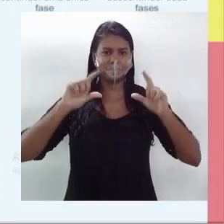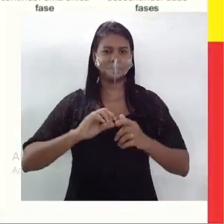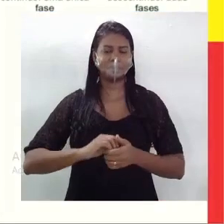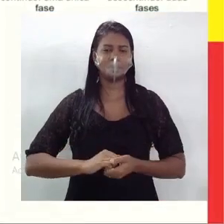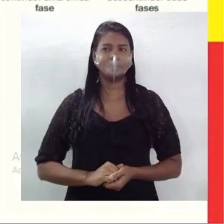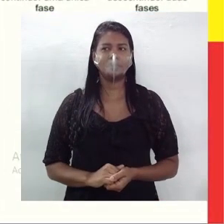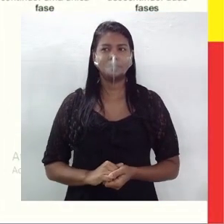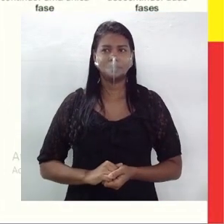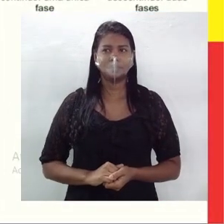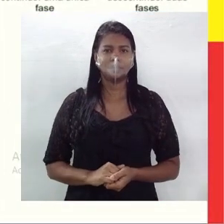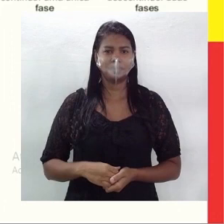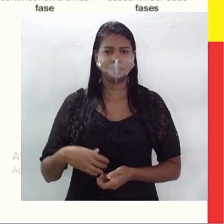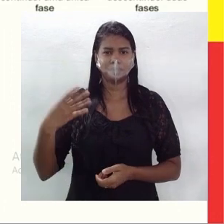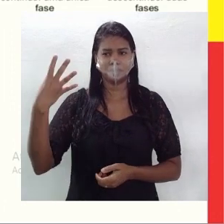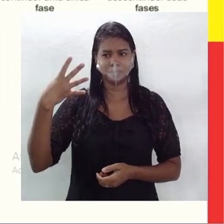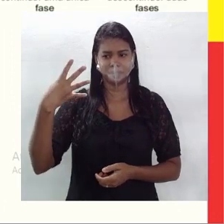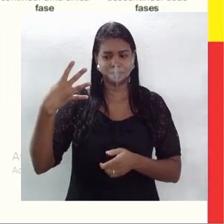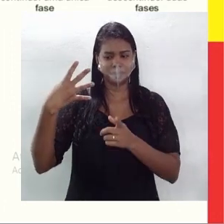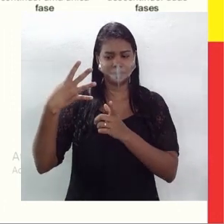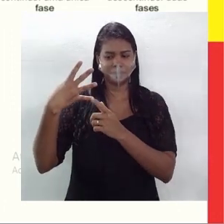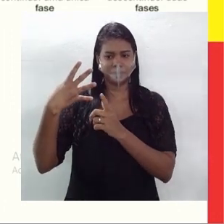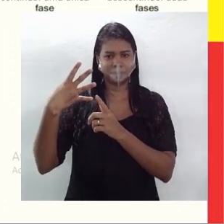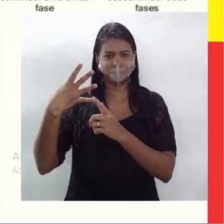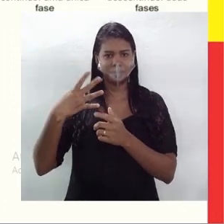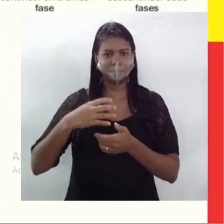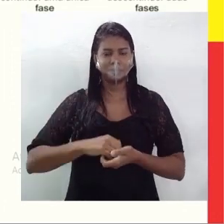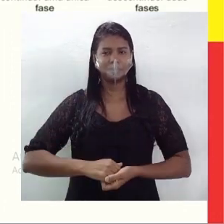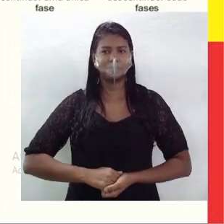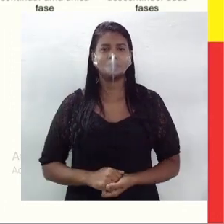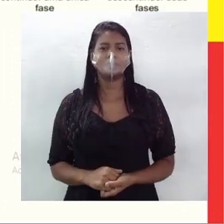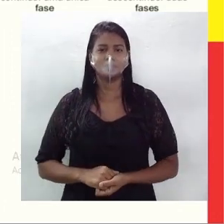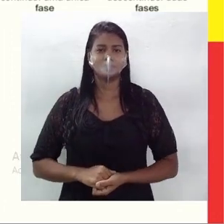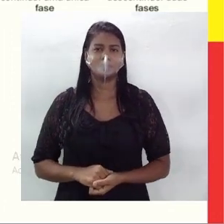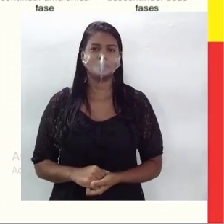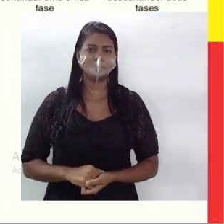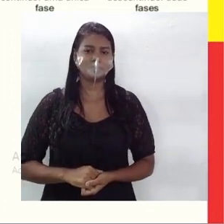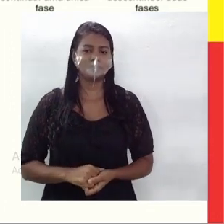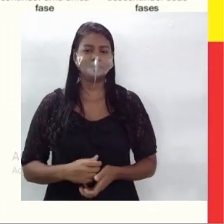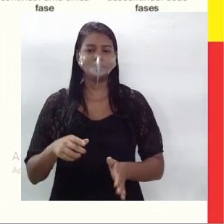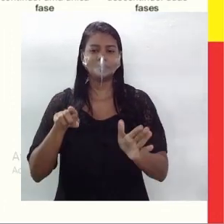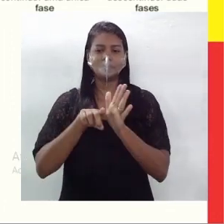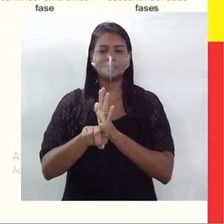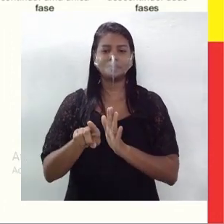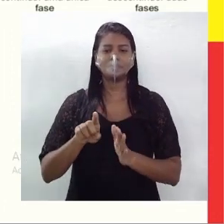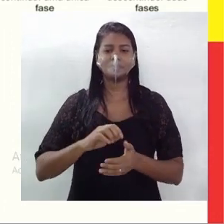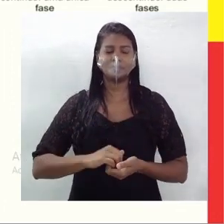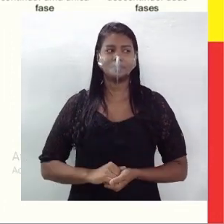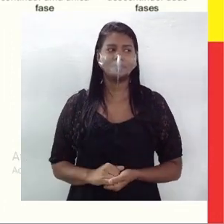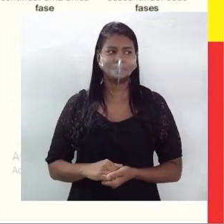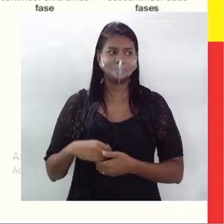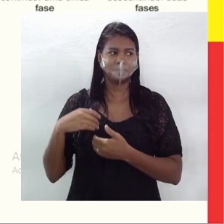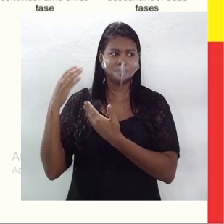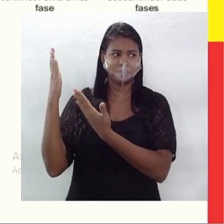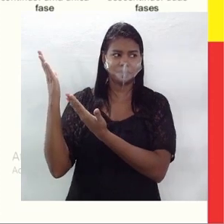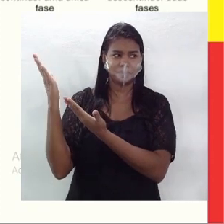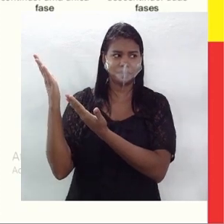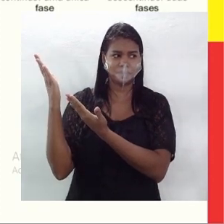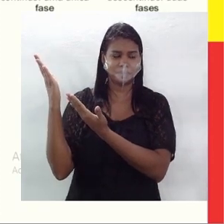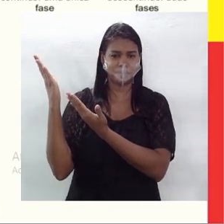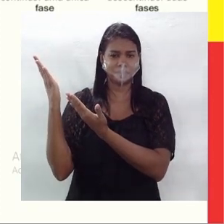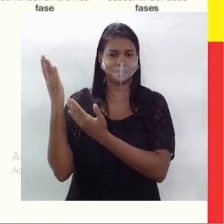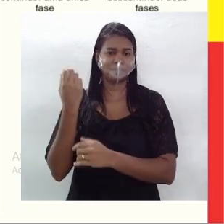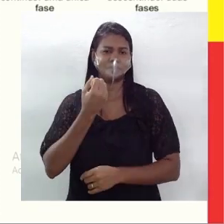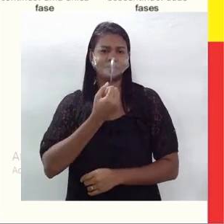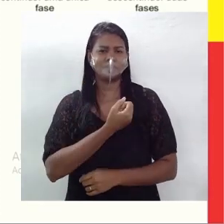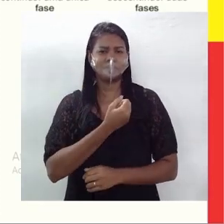que é a questão número 4. Na questão número 4, vem dizendo o seguinte: com relação ao número